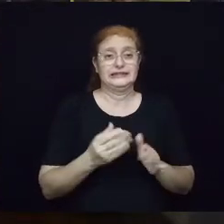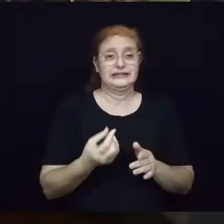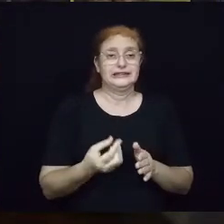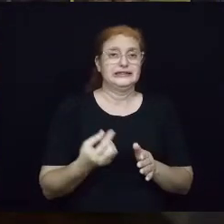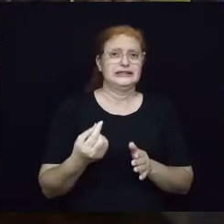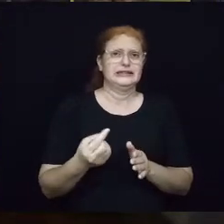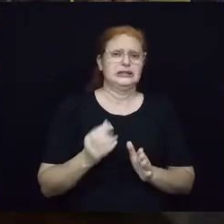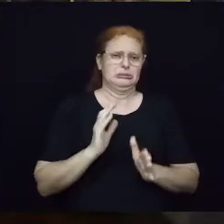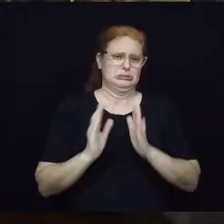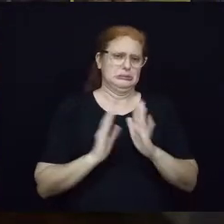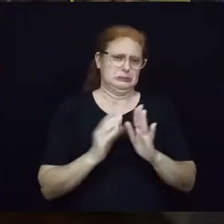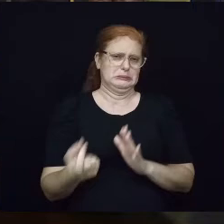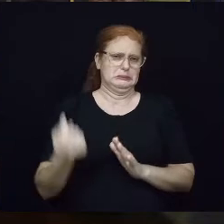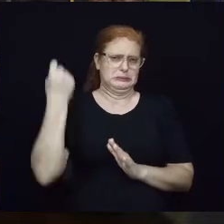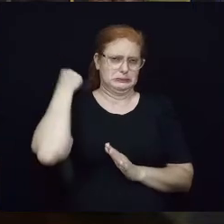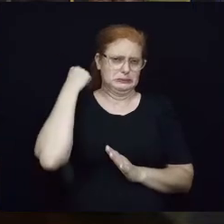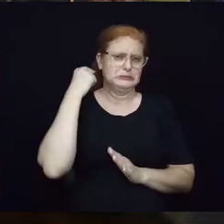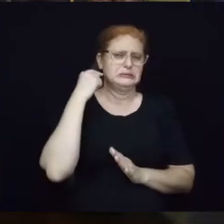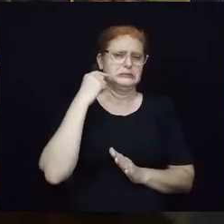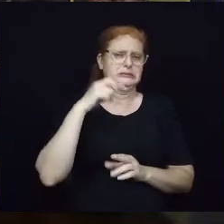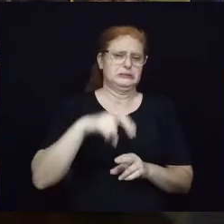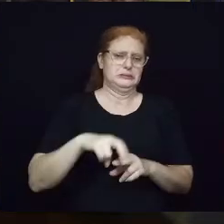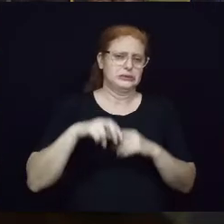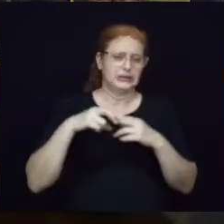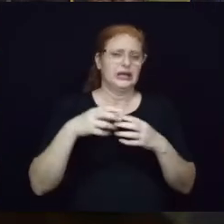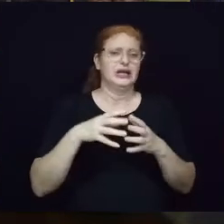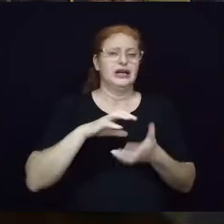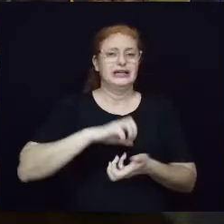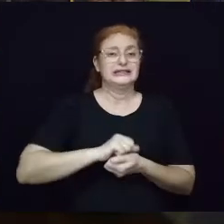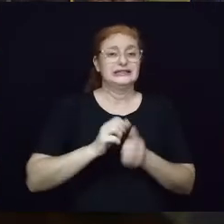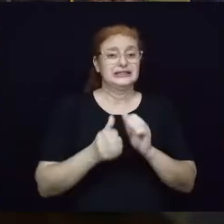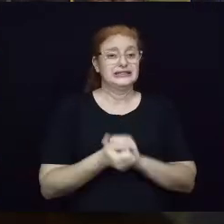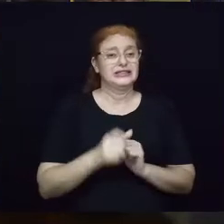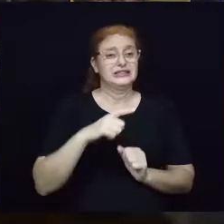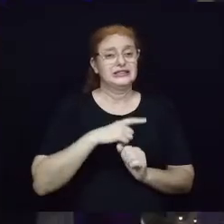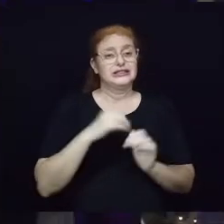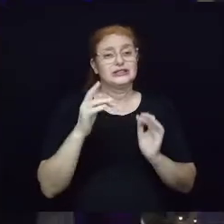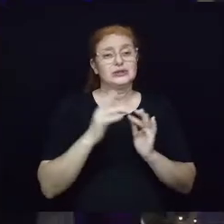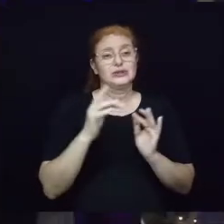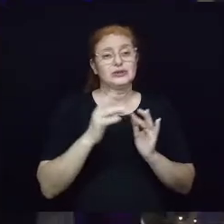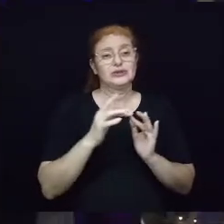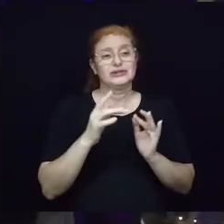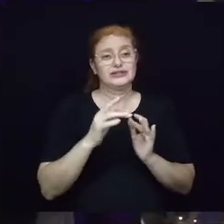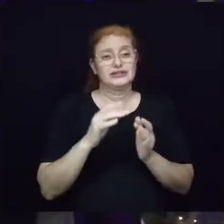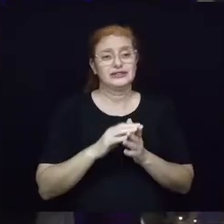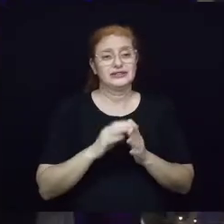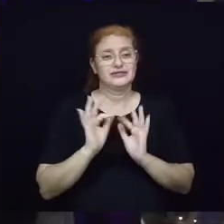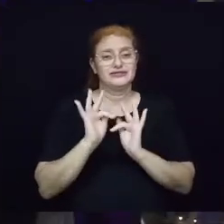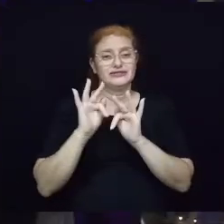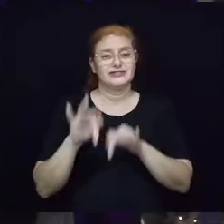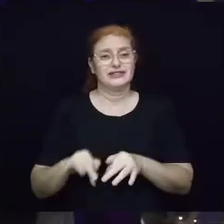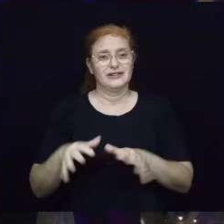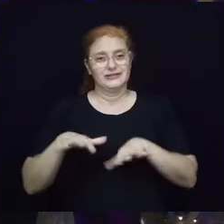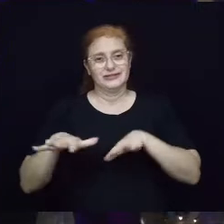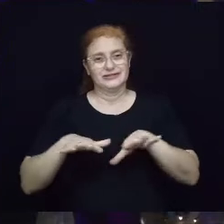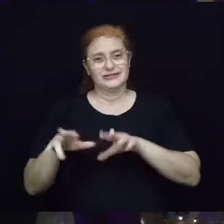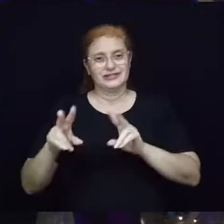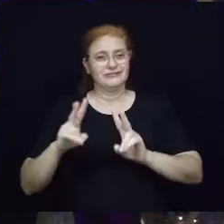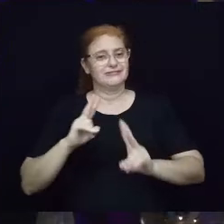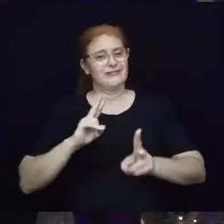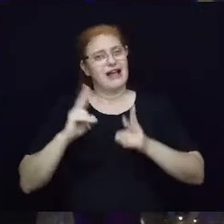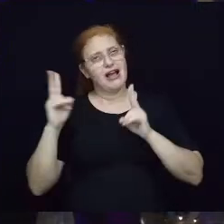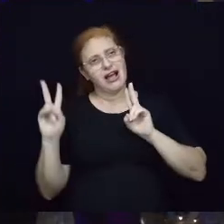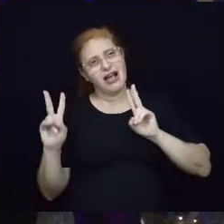ainda mais em função do artesanato, eu tinha um contato, um interesse com o final do movimento hippie, da contracultura.